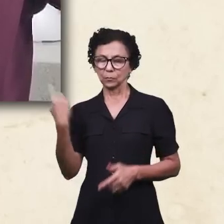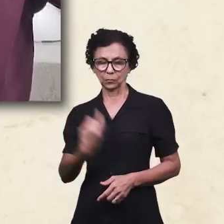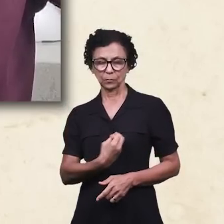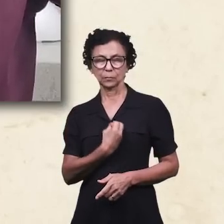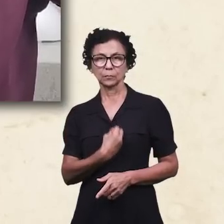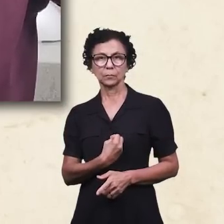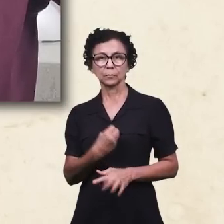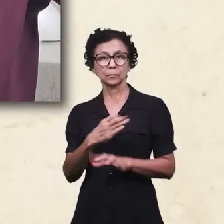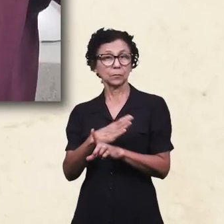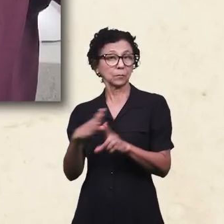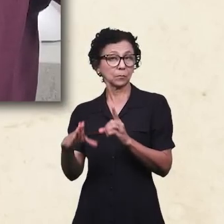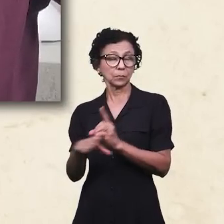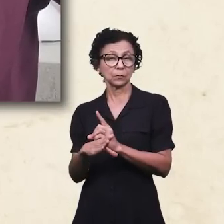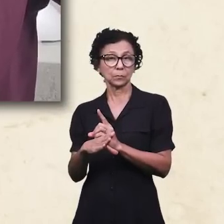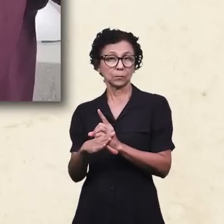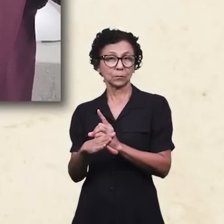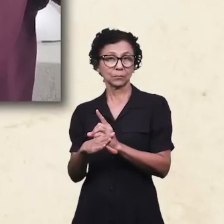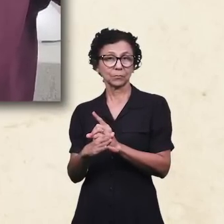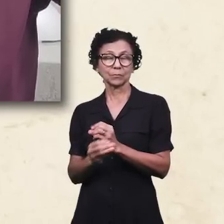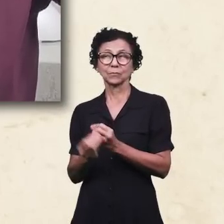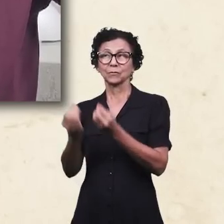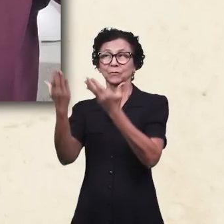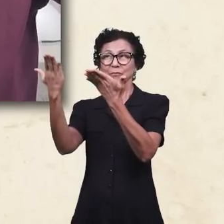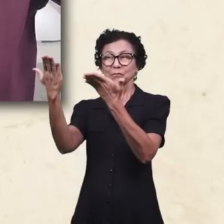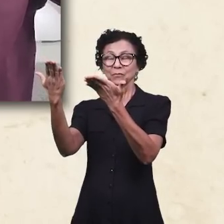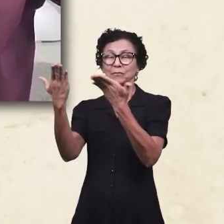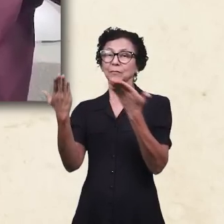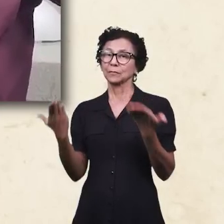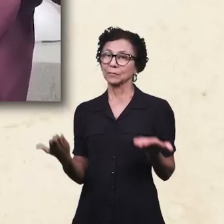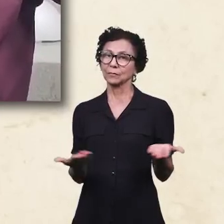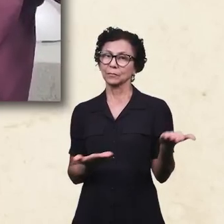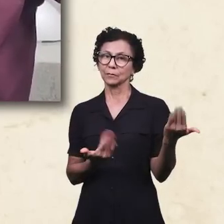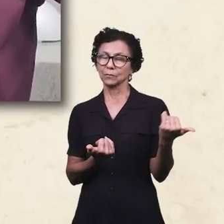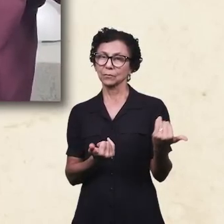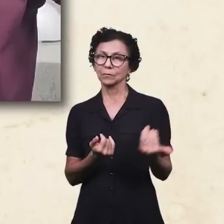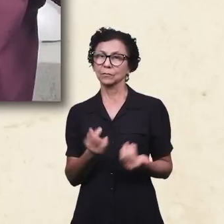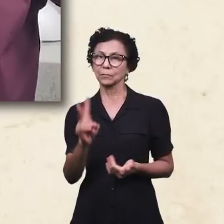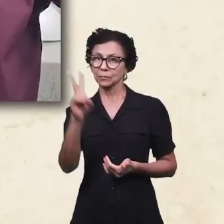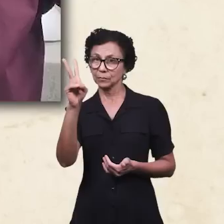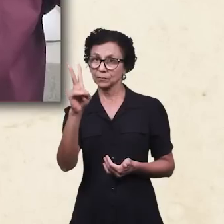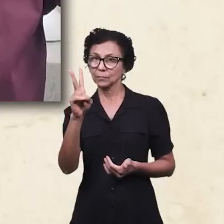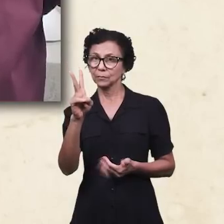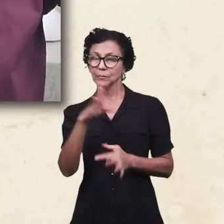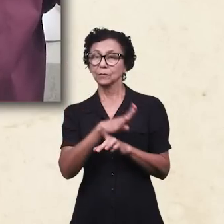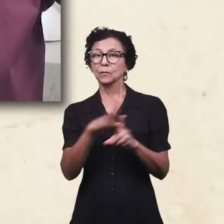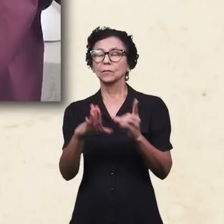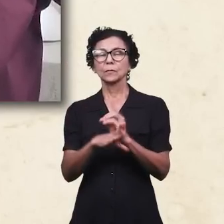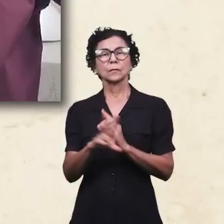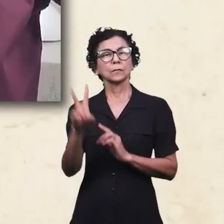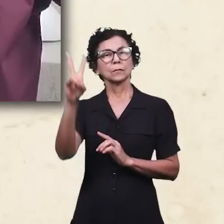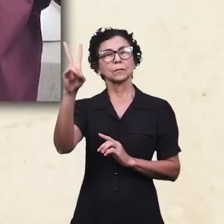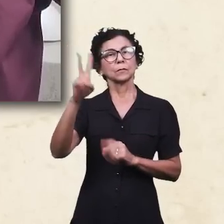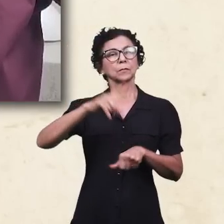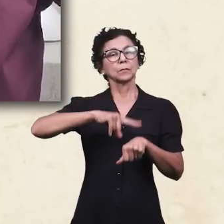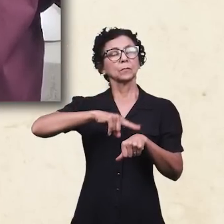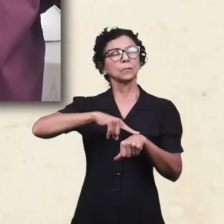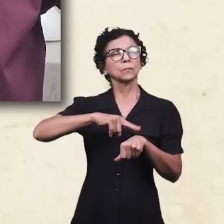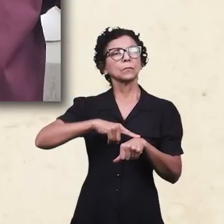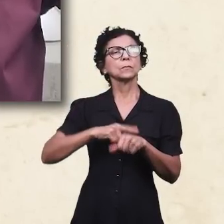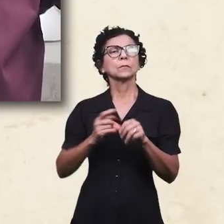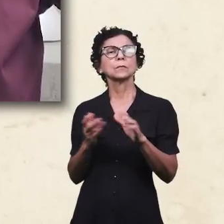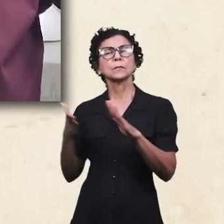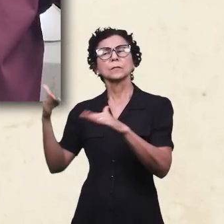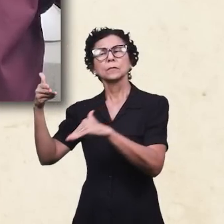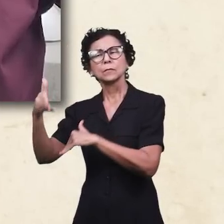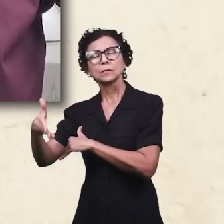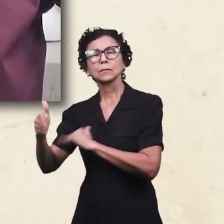glória ao Deus da nossa salvação. Por isso, jovem, o conselho que nós damos para você é valorize o culto, valorize os momentos do